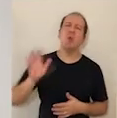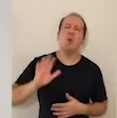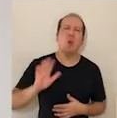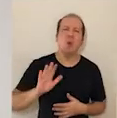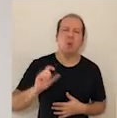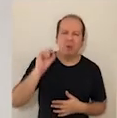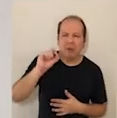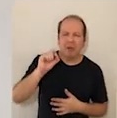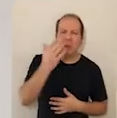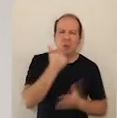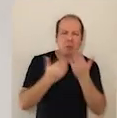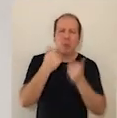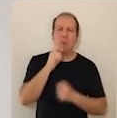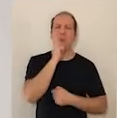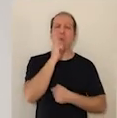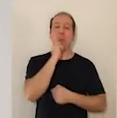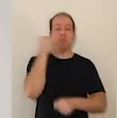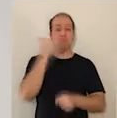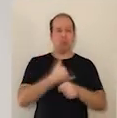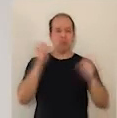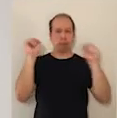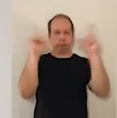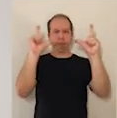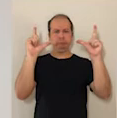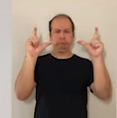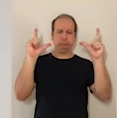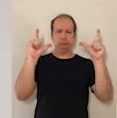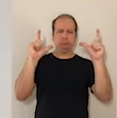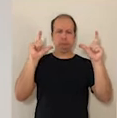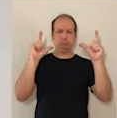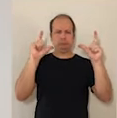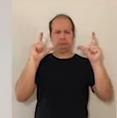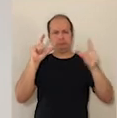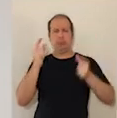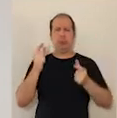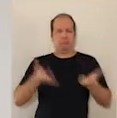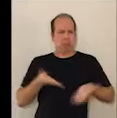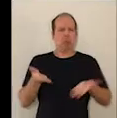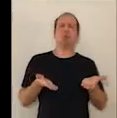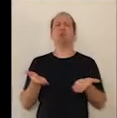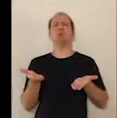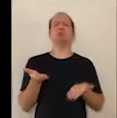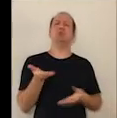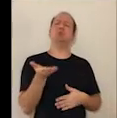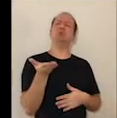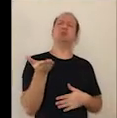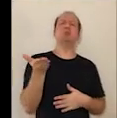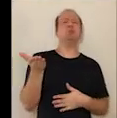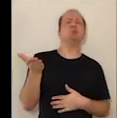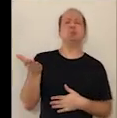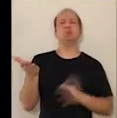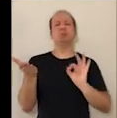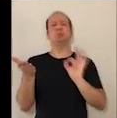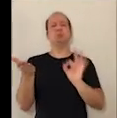Nano, trago de jejum. O patrão já acordou. Entra Nano com uma bandeja.